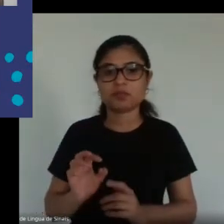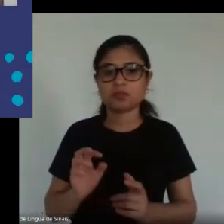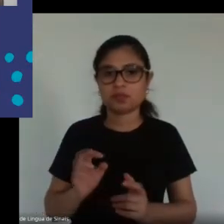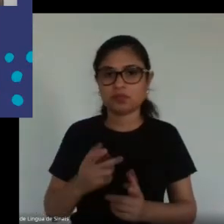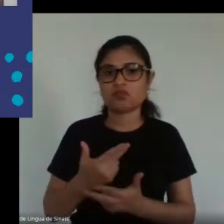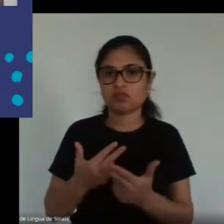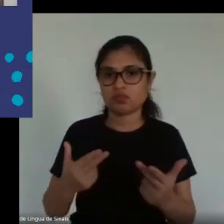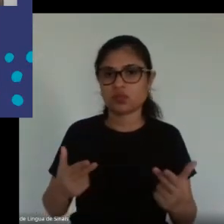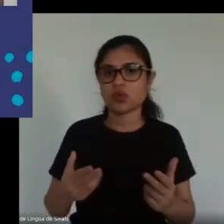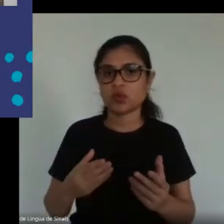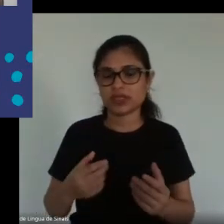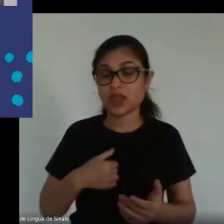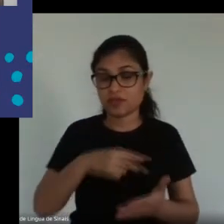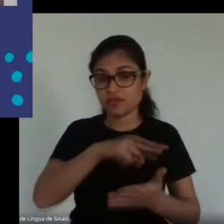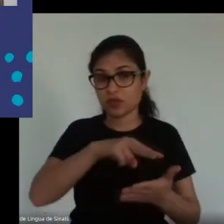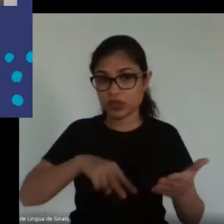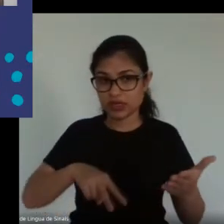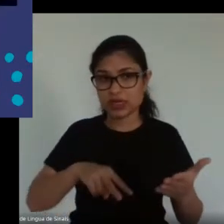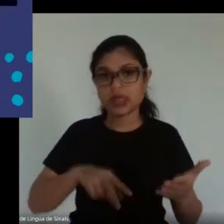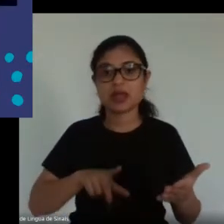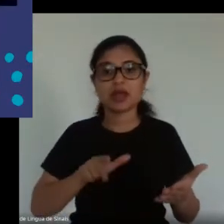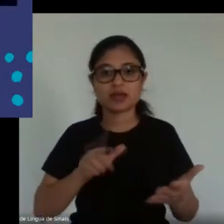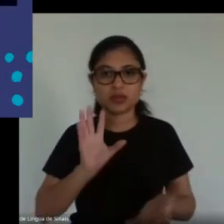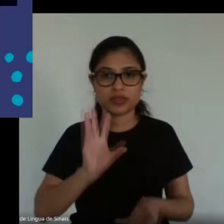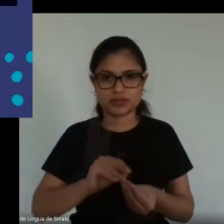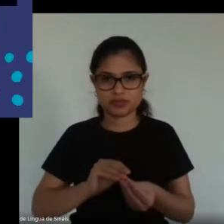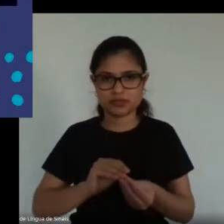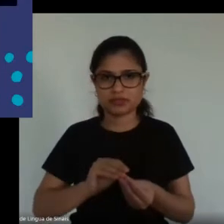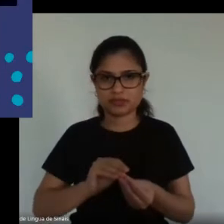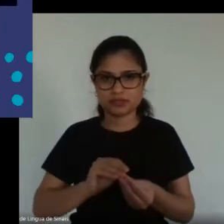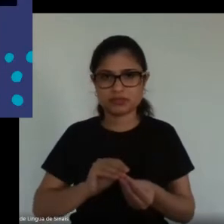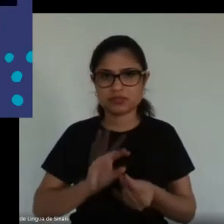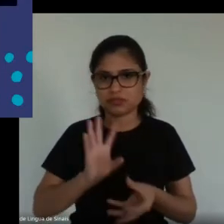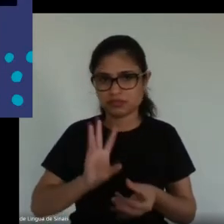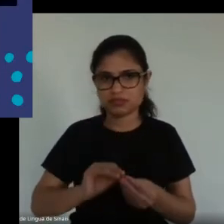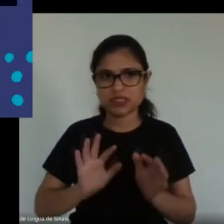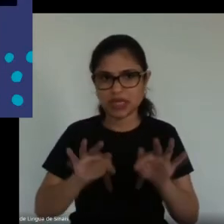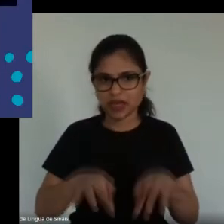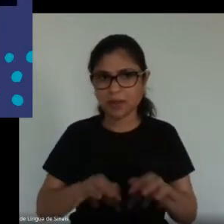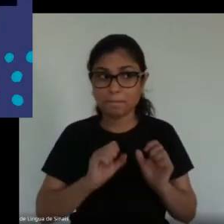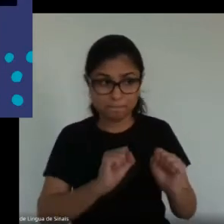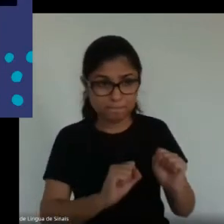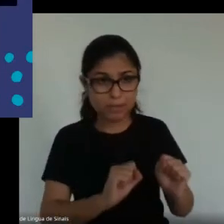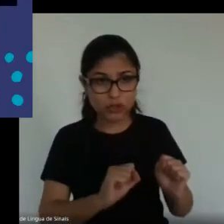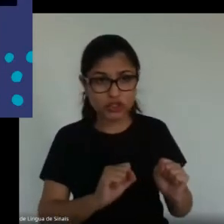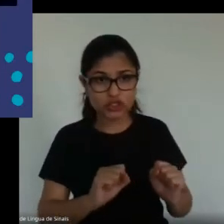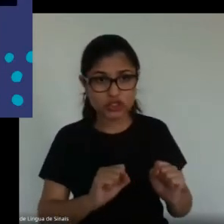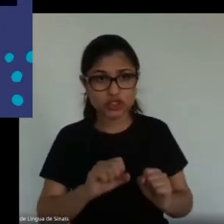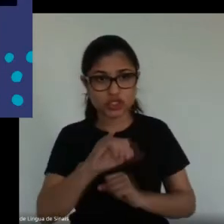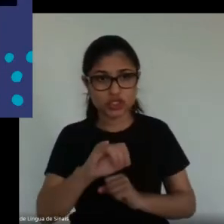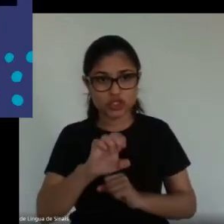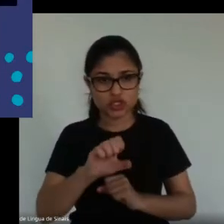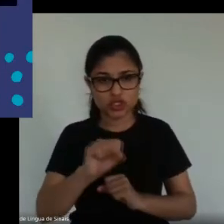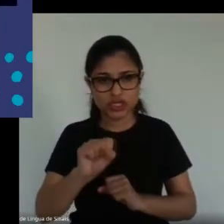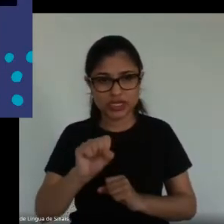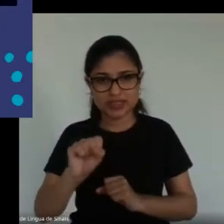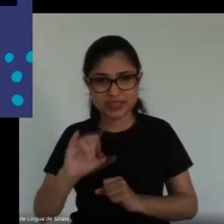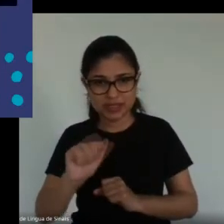ler, tá? E a gente encerra com isso, pode ser, Jéssica e